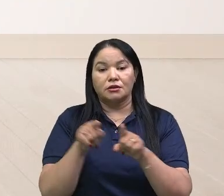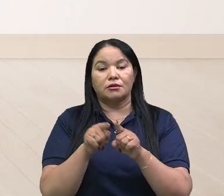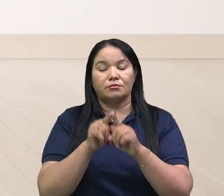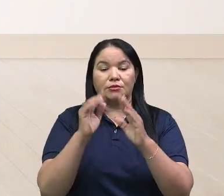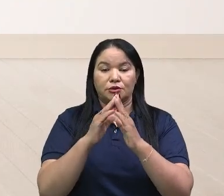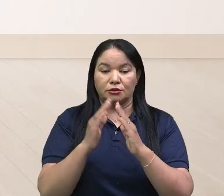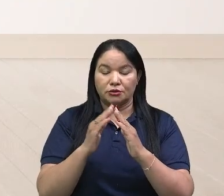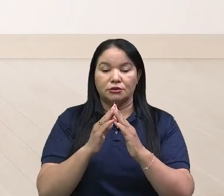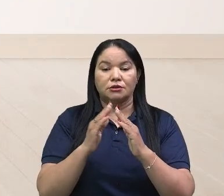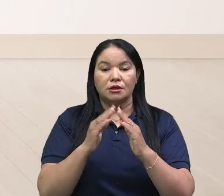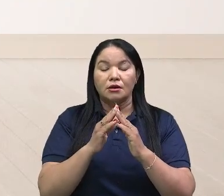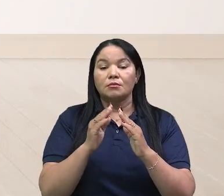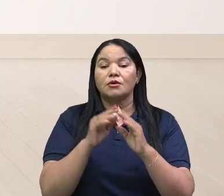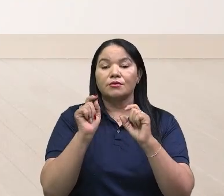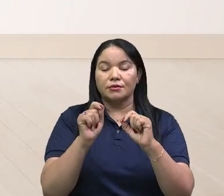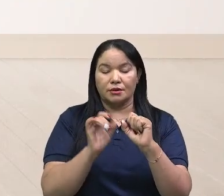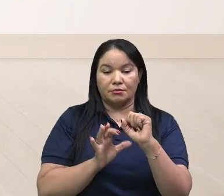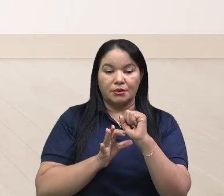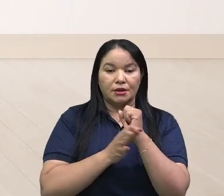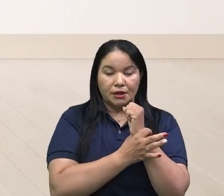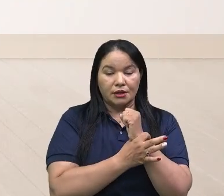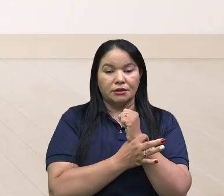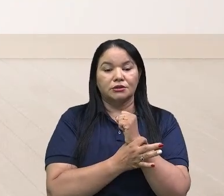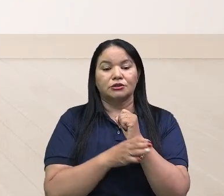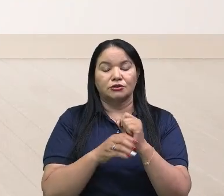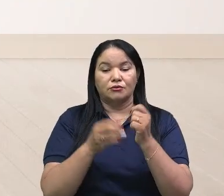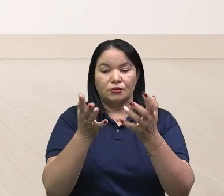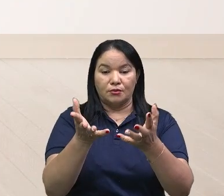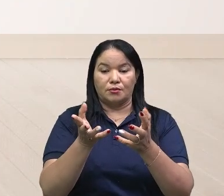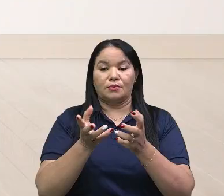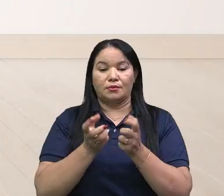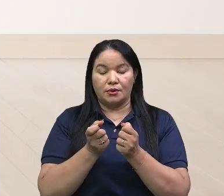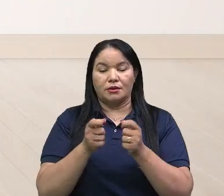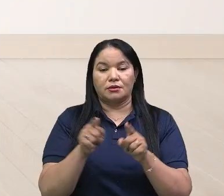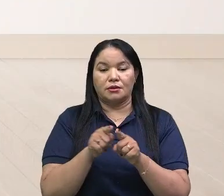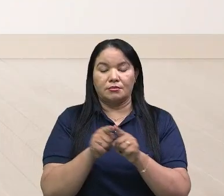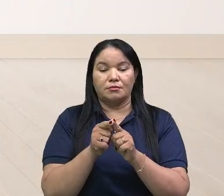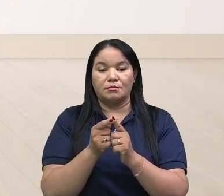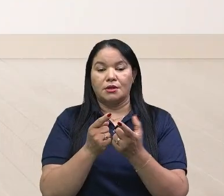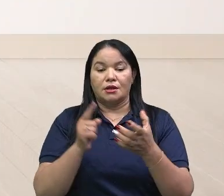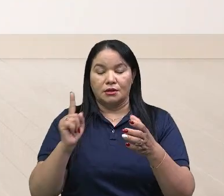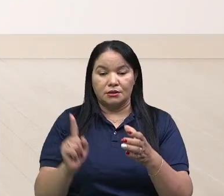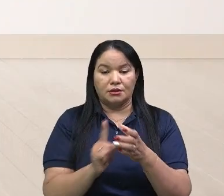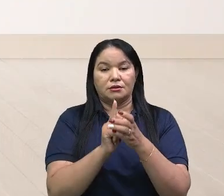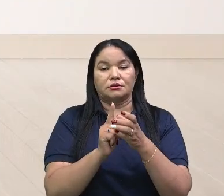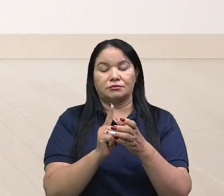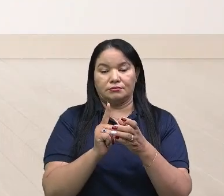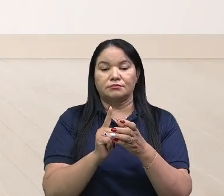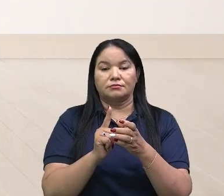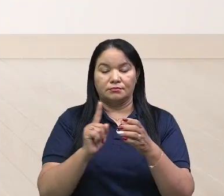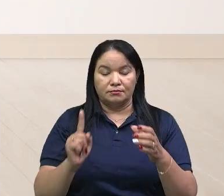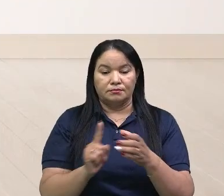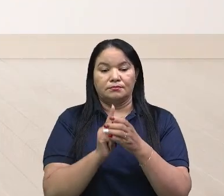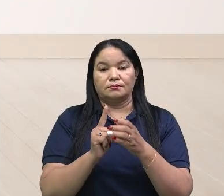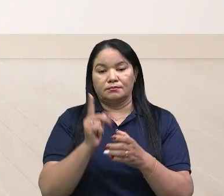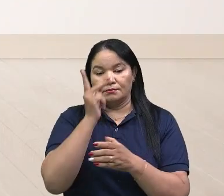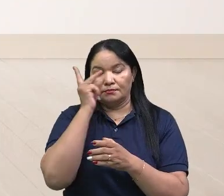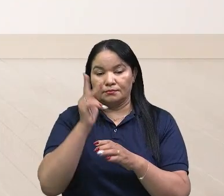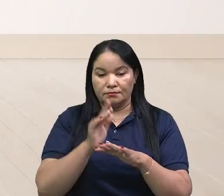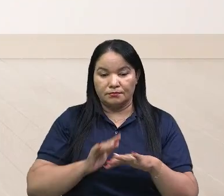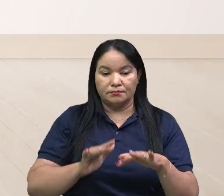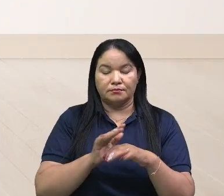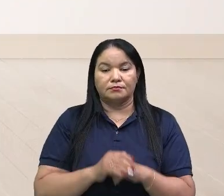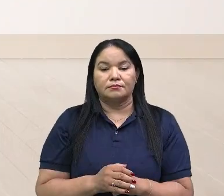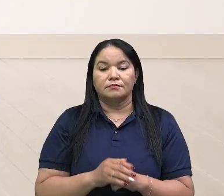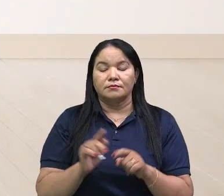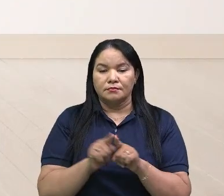para o quê? Para garantir, né, essa acolhida e também integração dessas pessoas, tá certo? Outro problema que